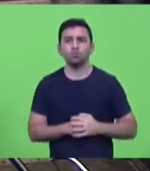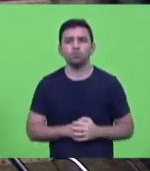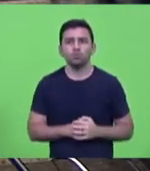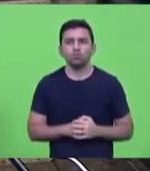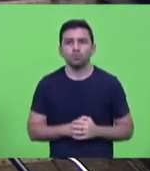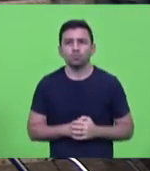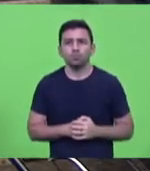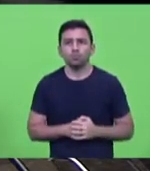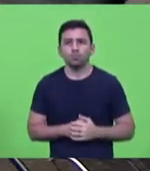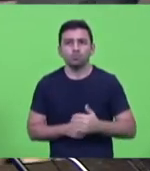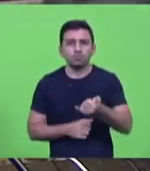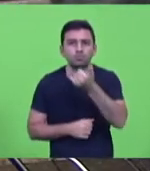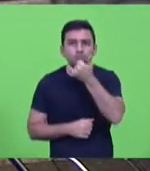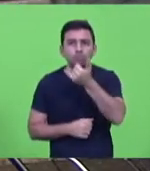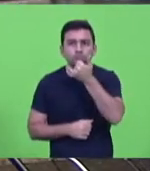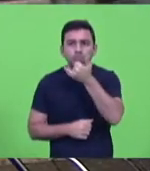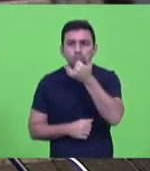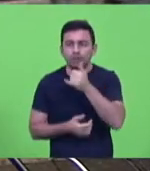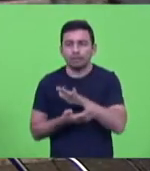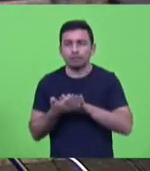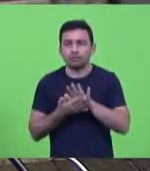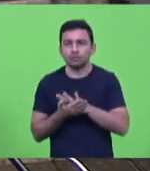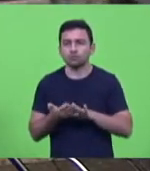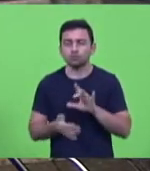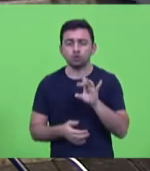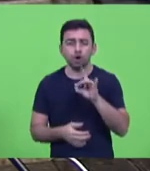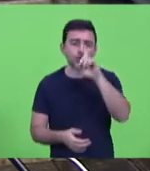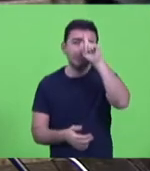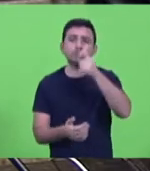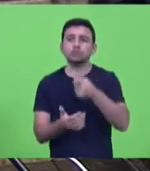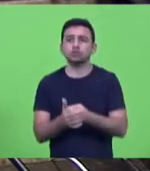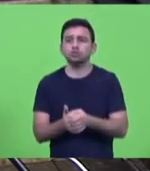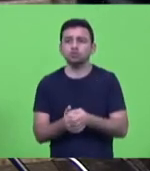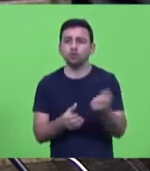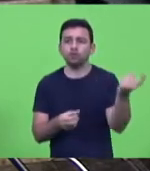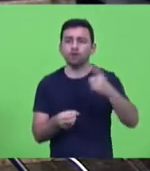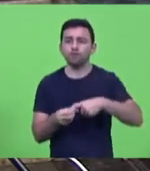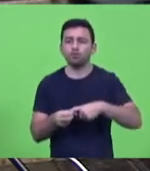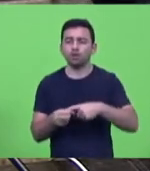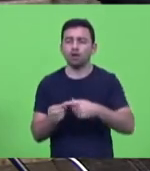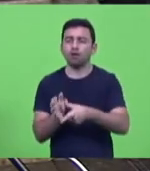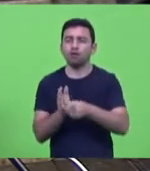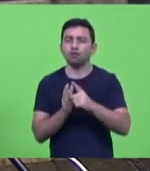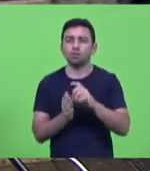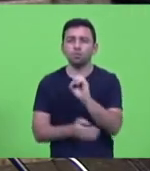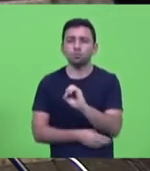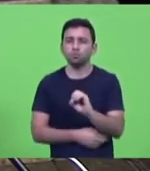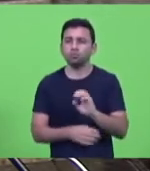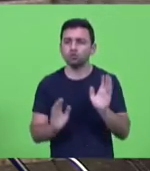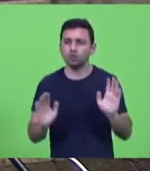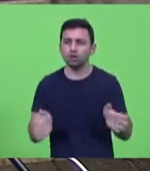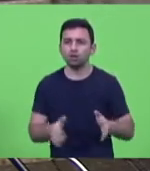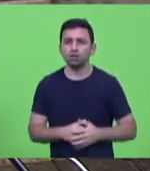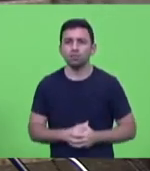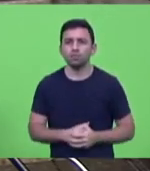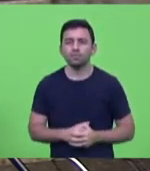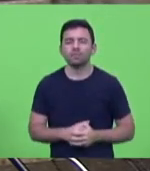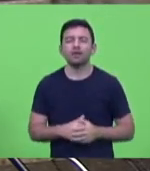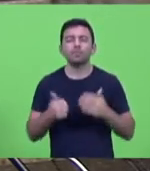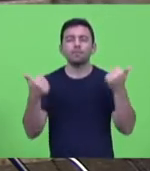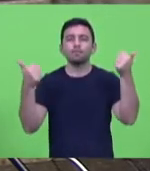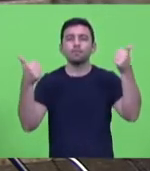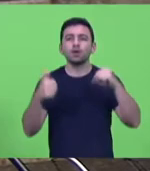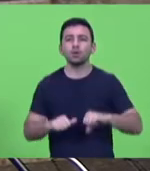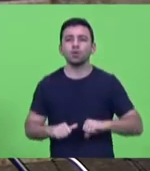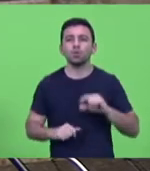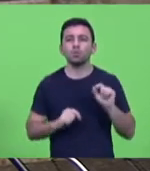Com desculpa nenhuma. Simplesmente decidiram que não vão retornar antes de outubro, mesmo com a vacina. E o pior de tudo